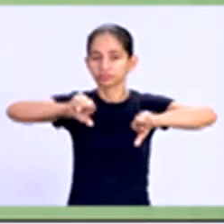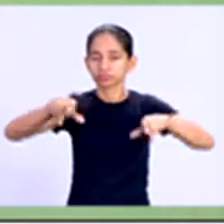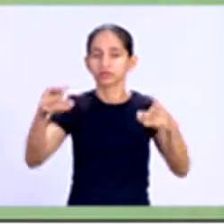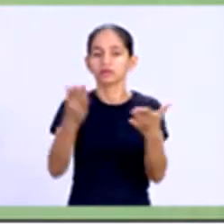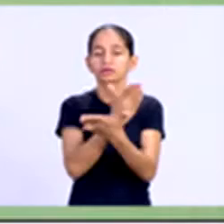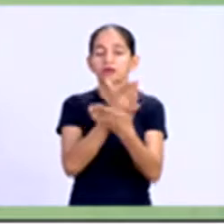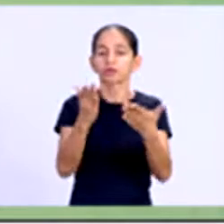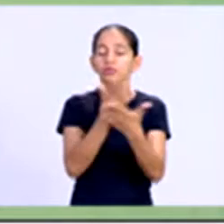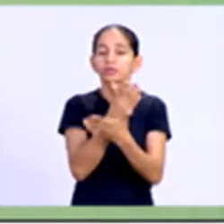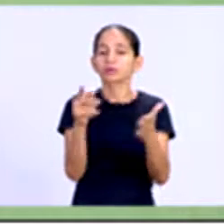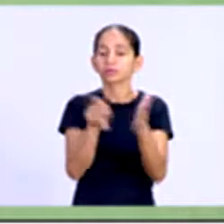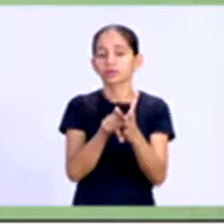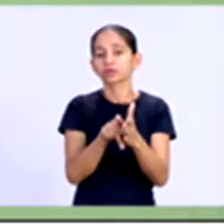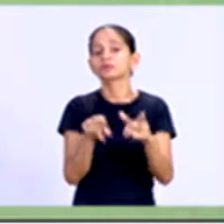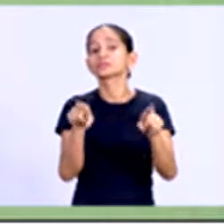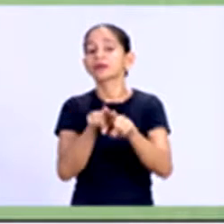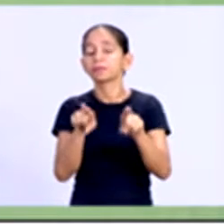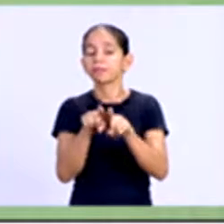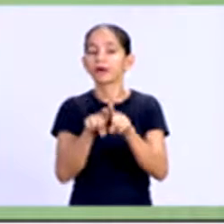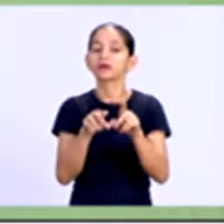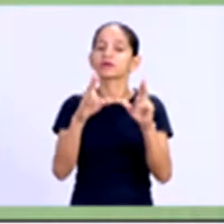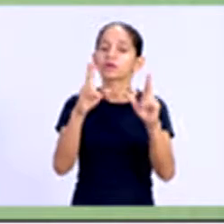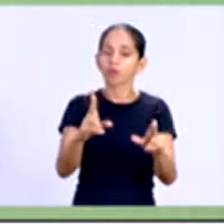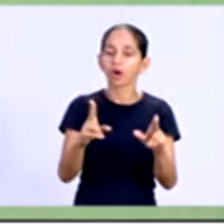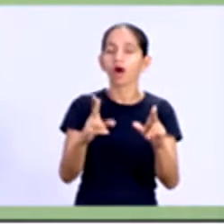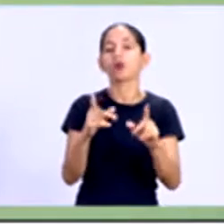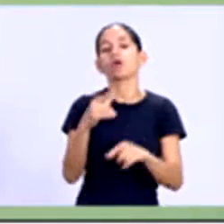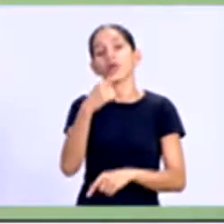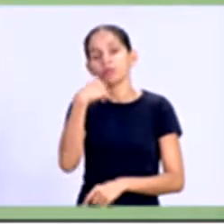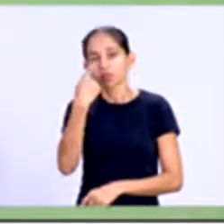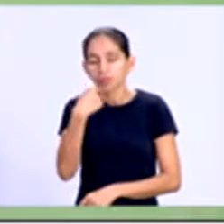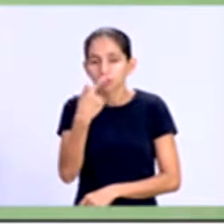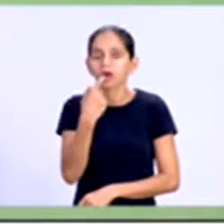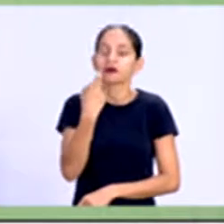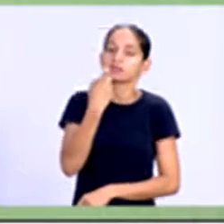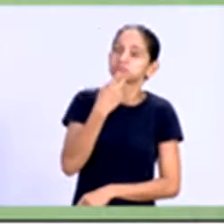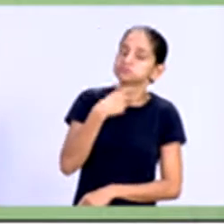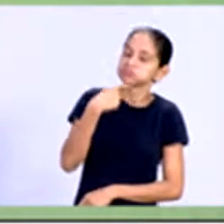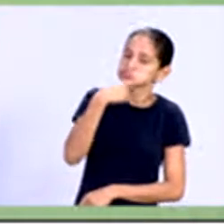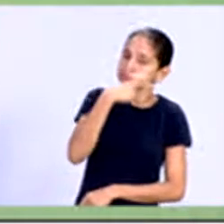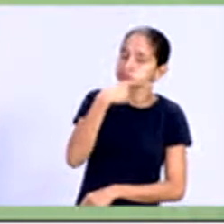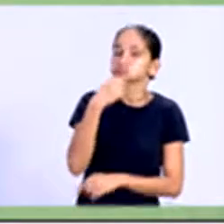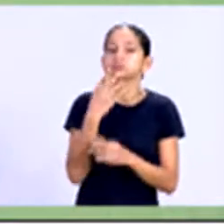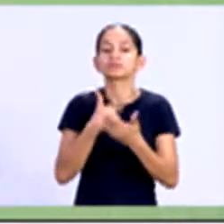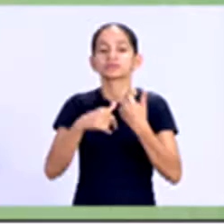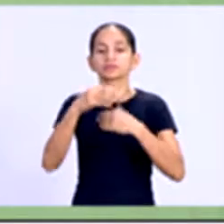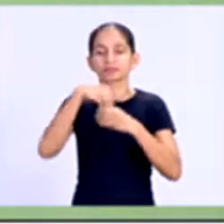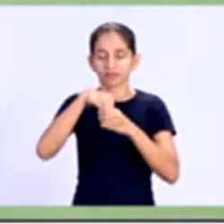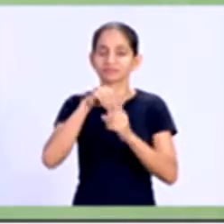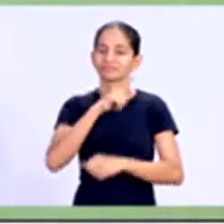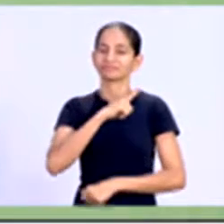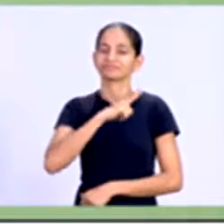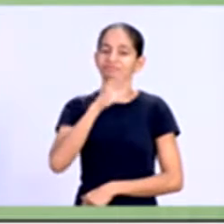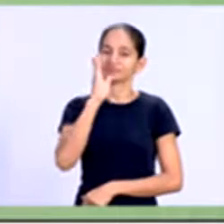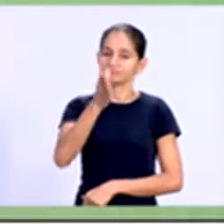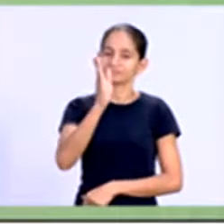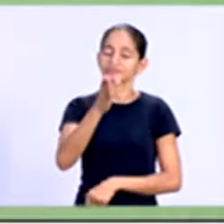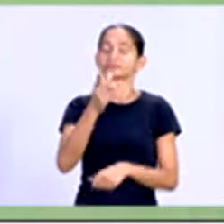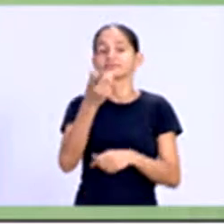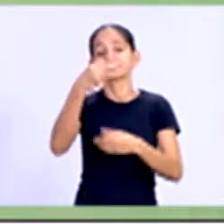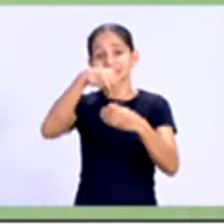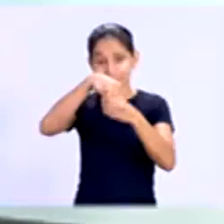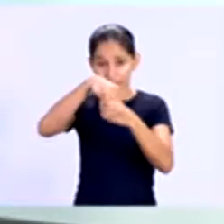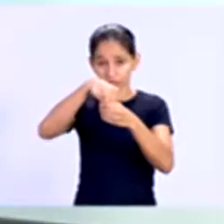de vegetais, além da mucosa bucal, trato intestinal, entre outros locais. Esses